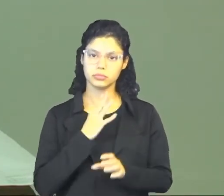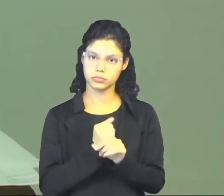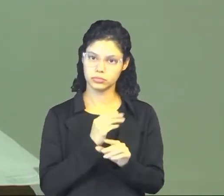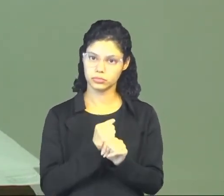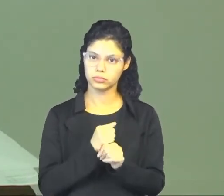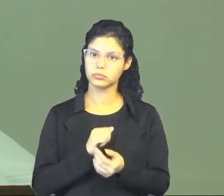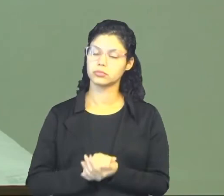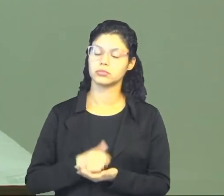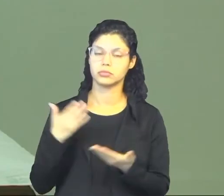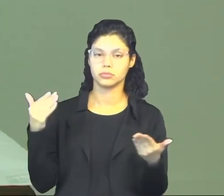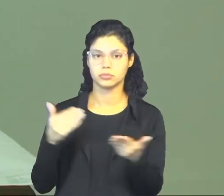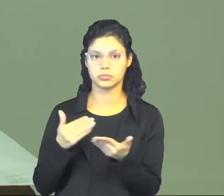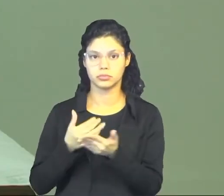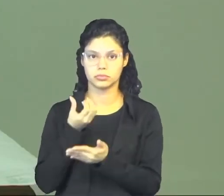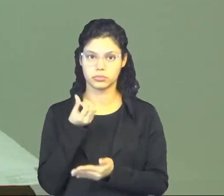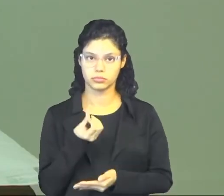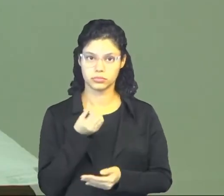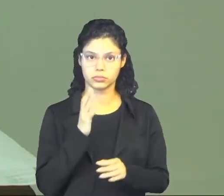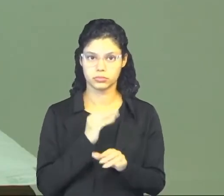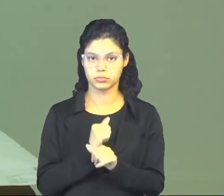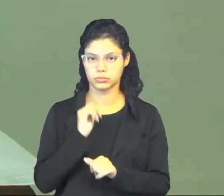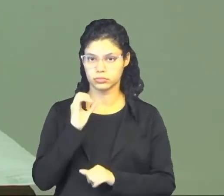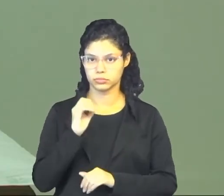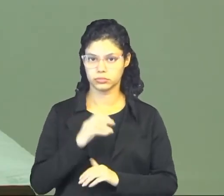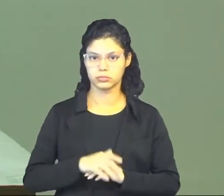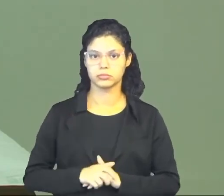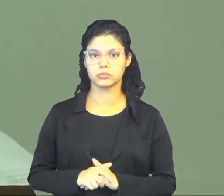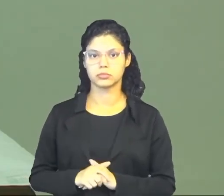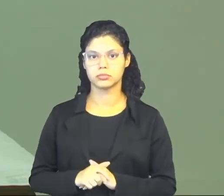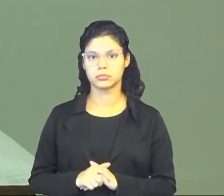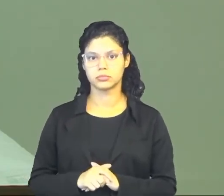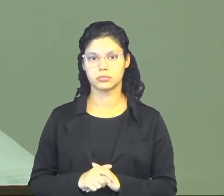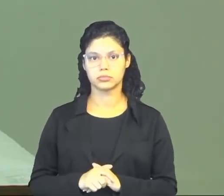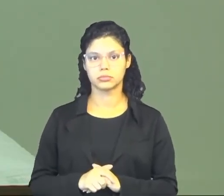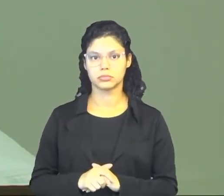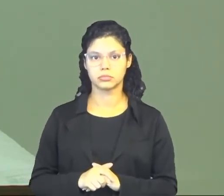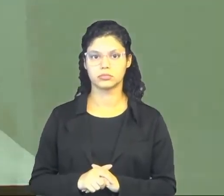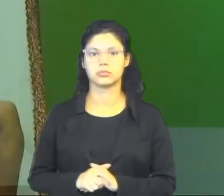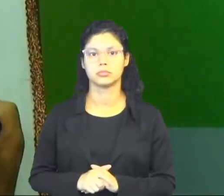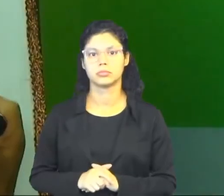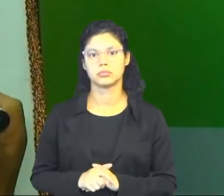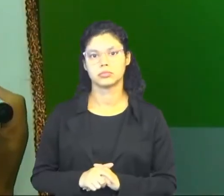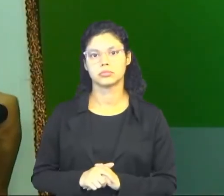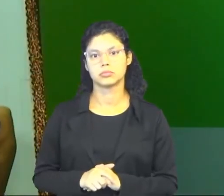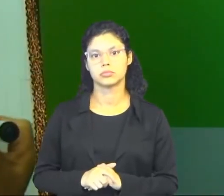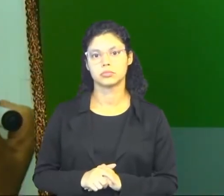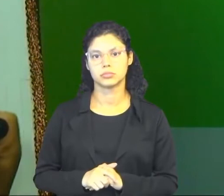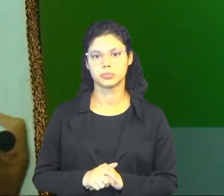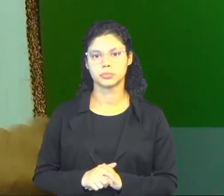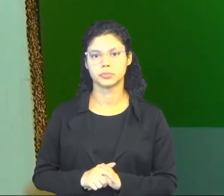eu vou calcular aqui 6 mais 0. 6 mais 0, eu tenho